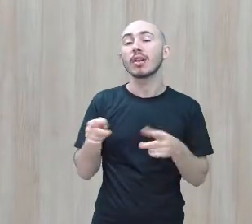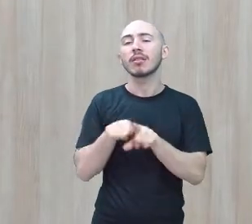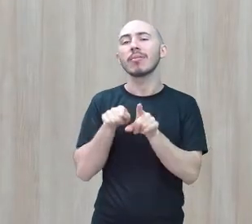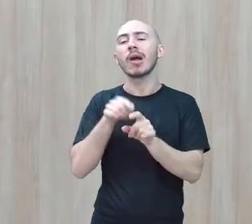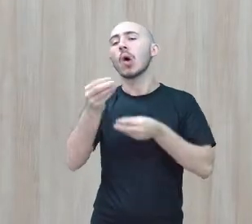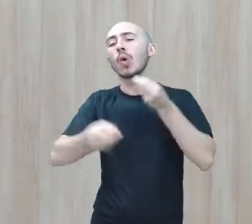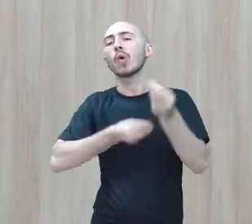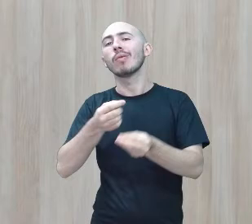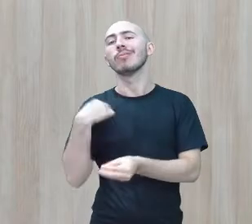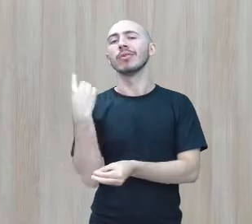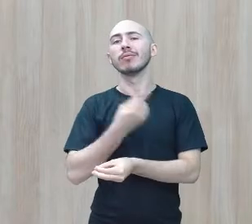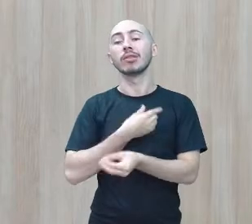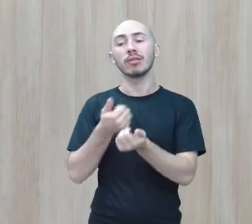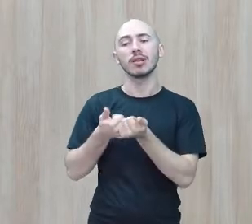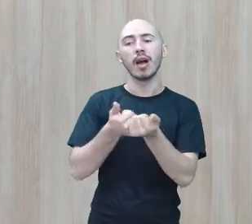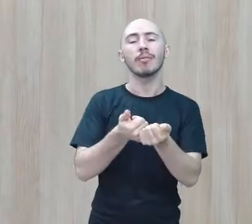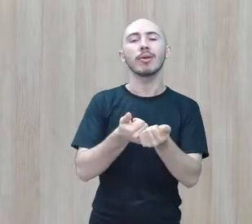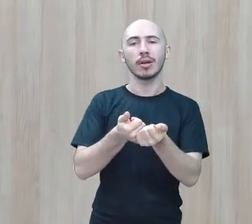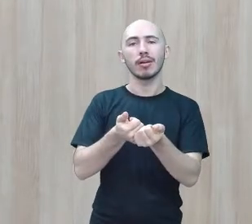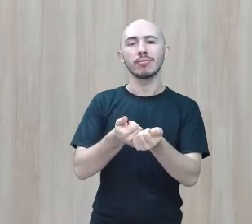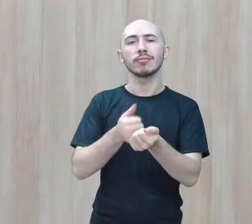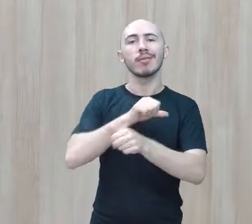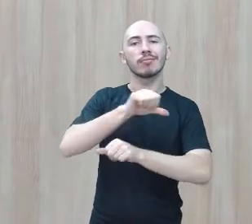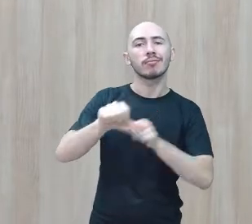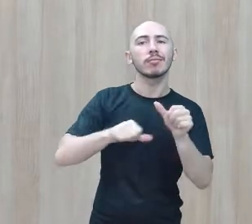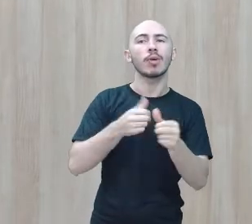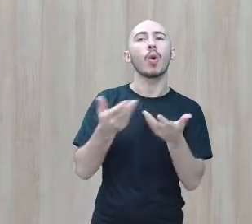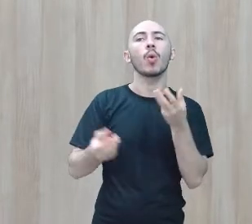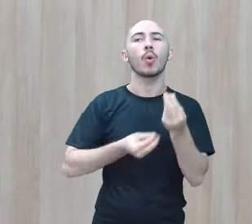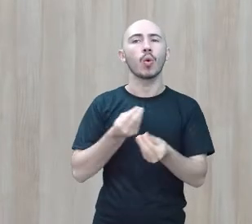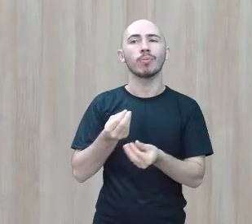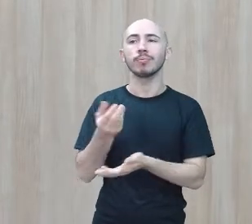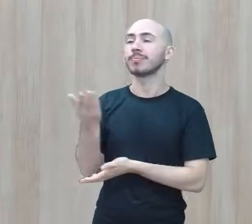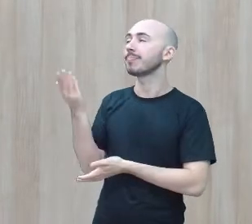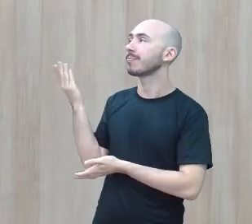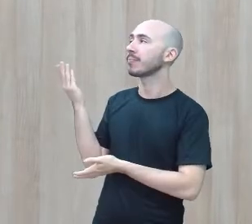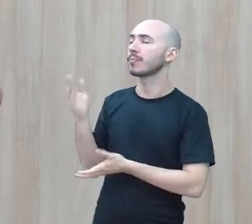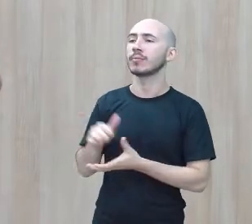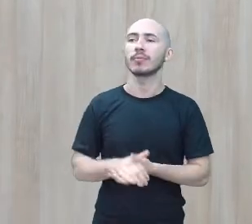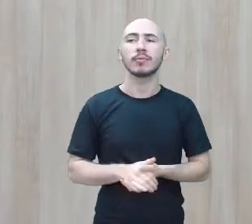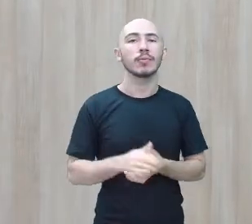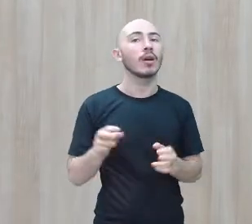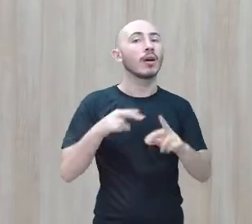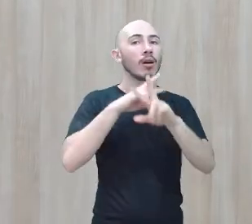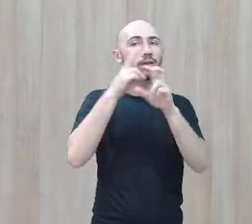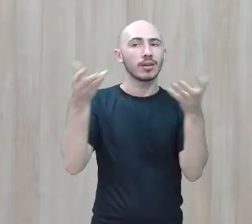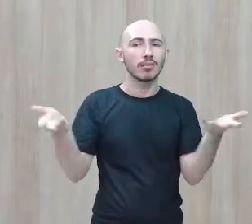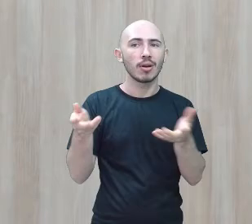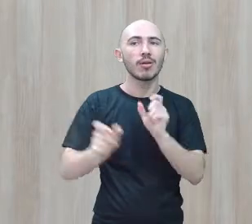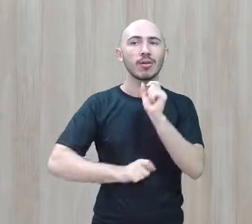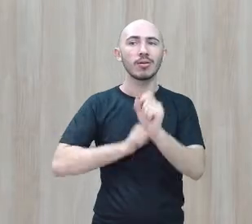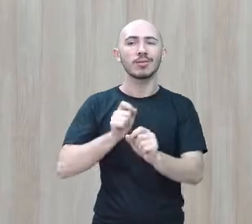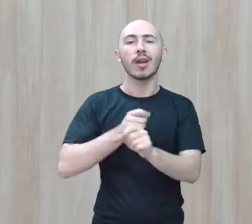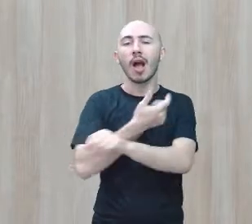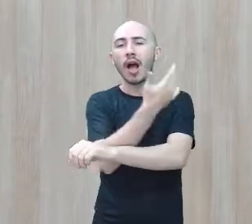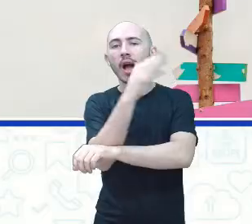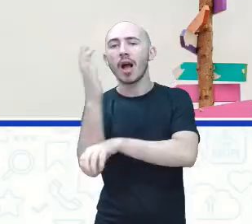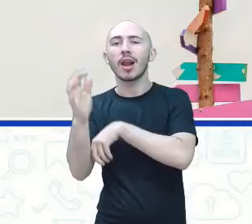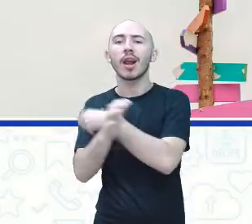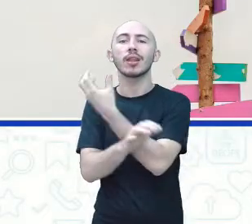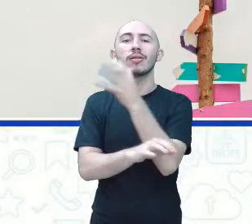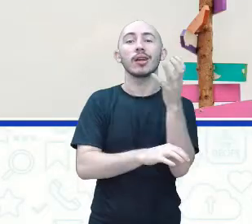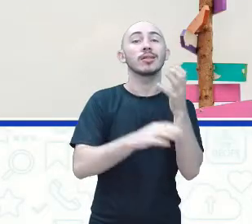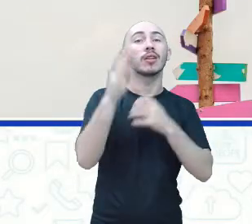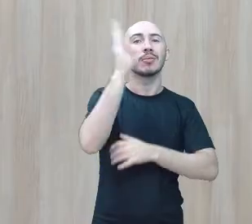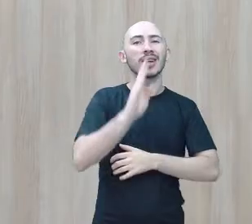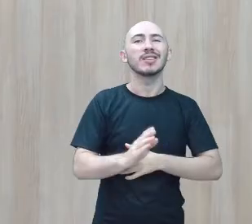podemos contribuir para evitar, lógico. Então, o nosso tema hoje, problemas ambientais